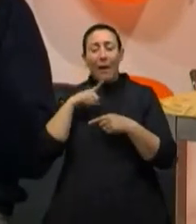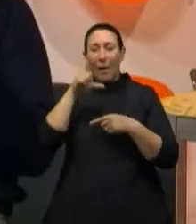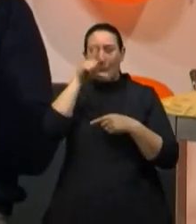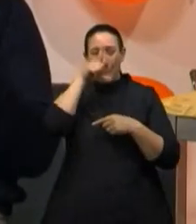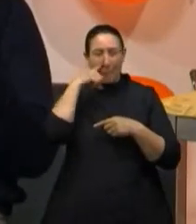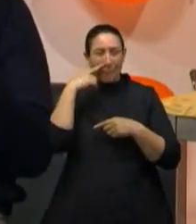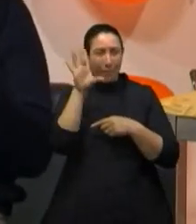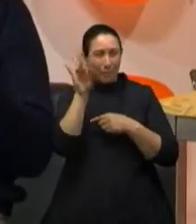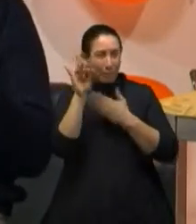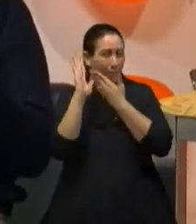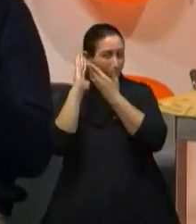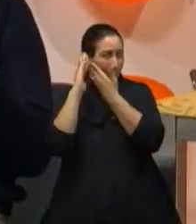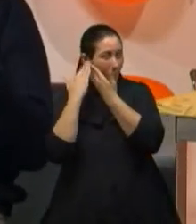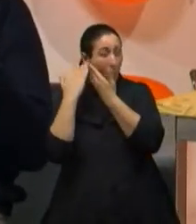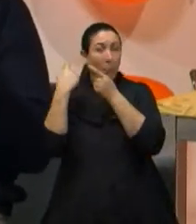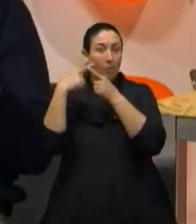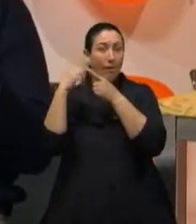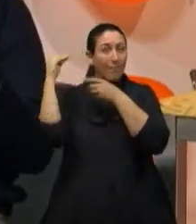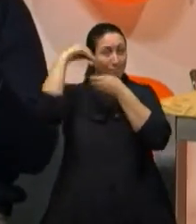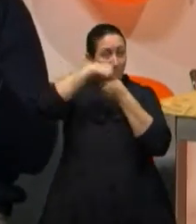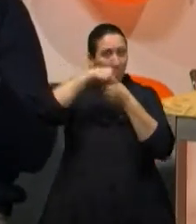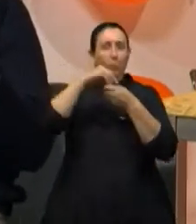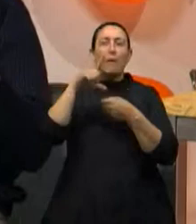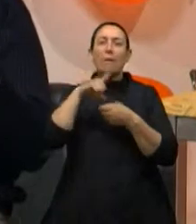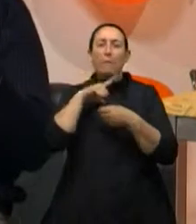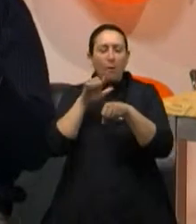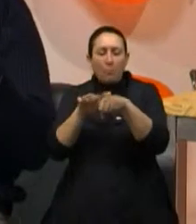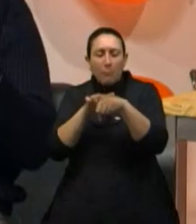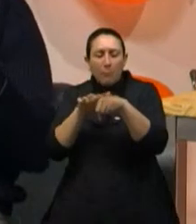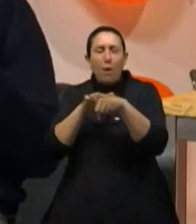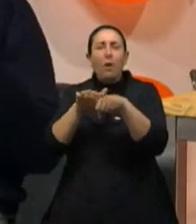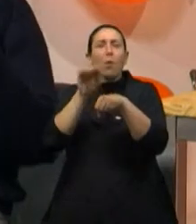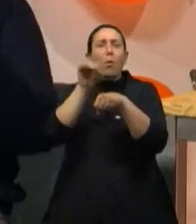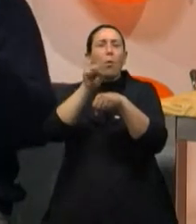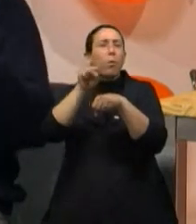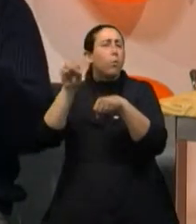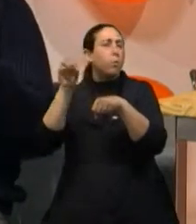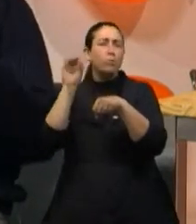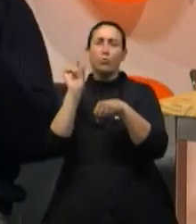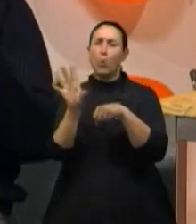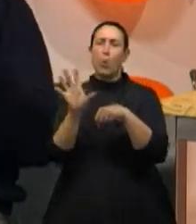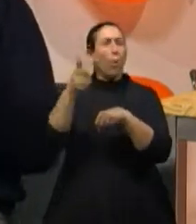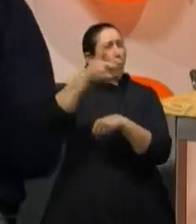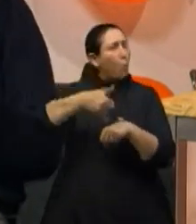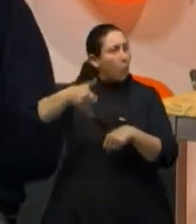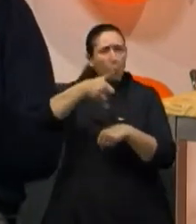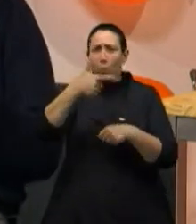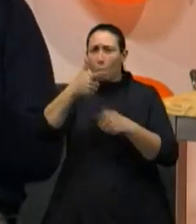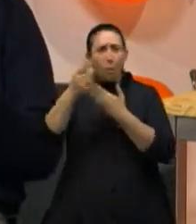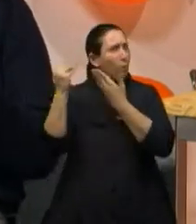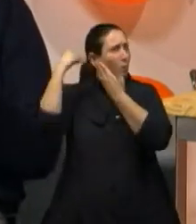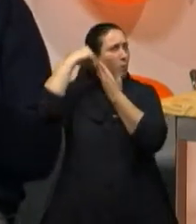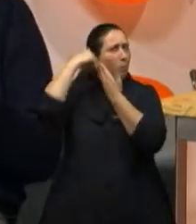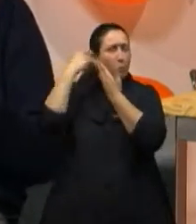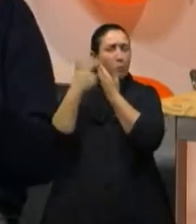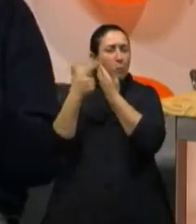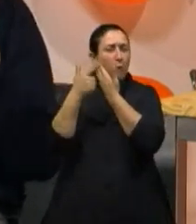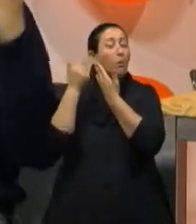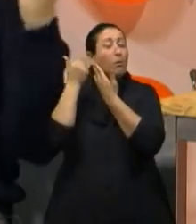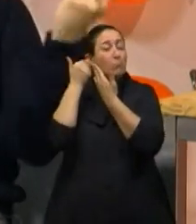lá dentro é pele e osso não tem mais a gordura ah ok então a cera é uma gordura que